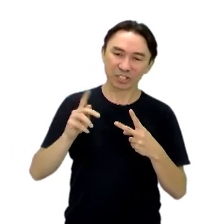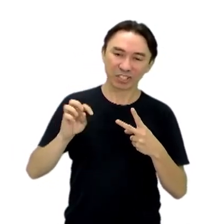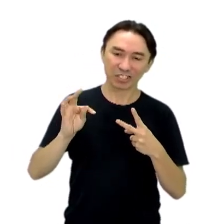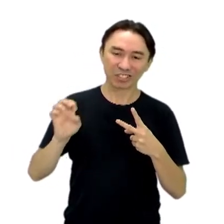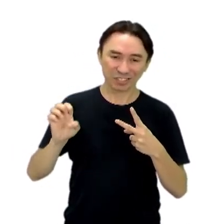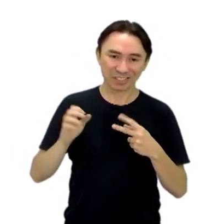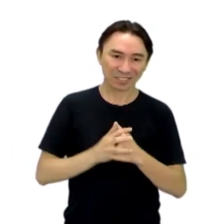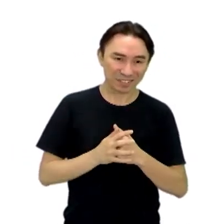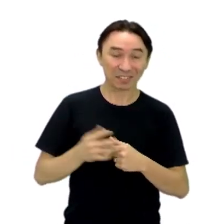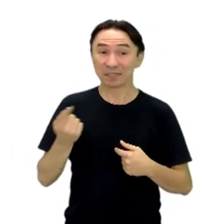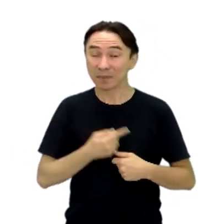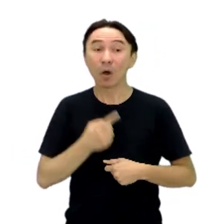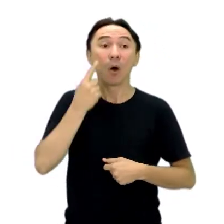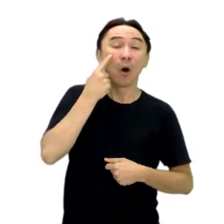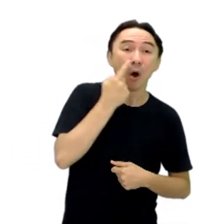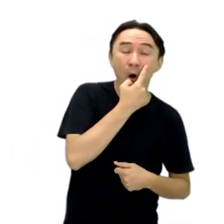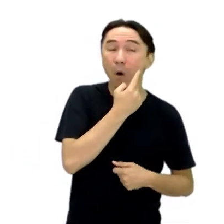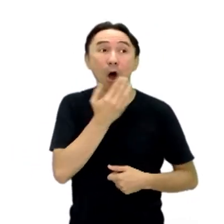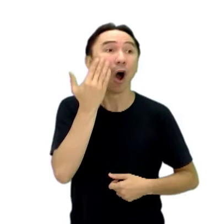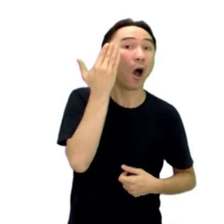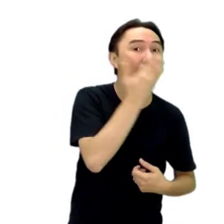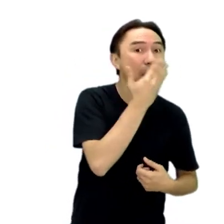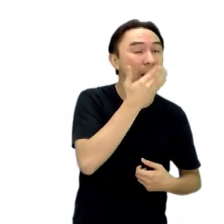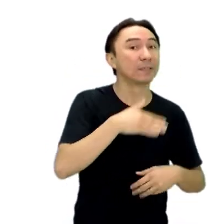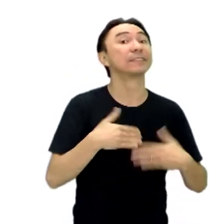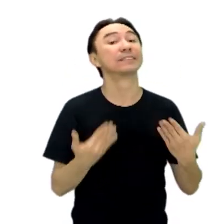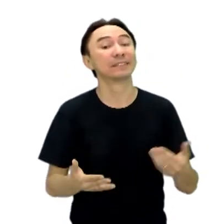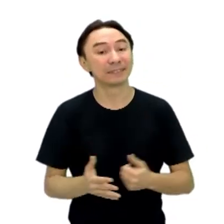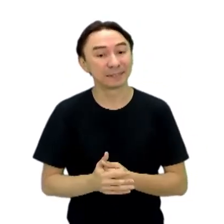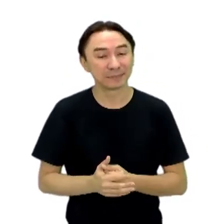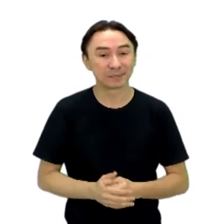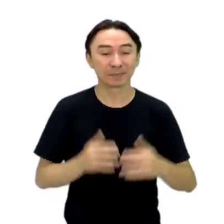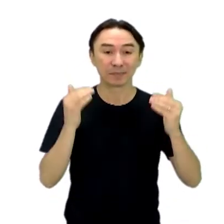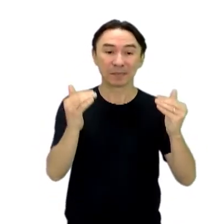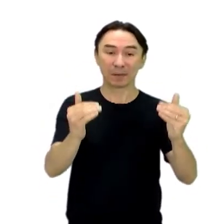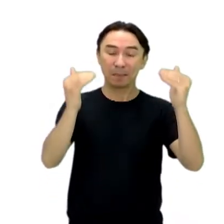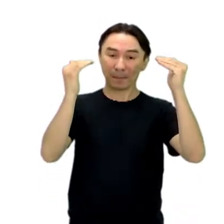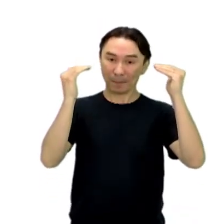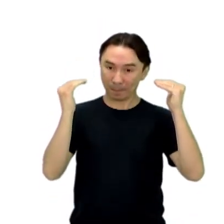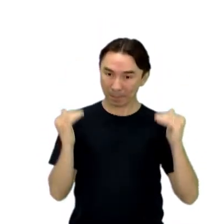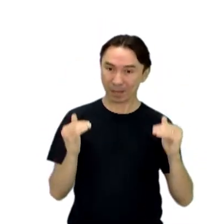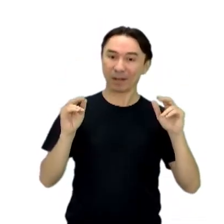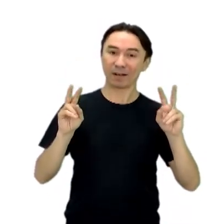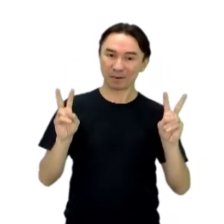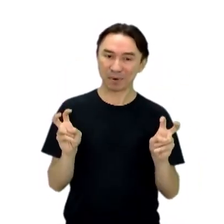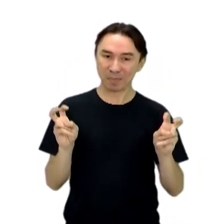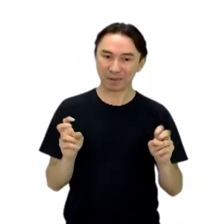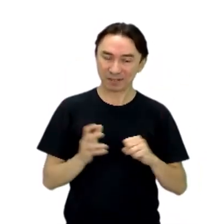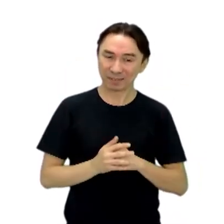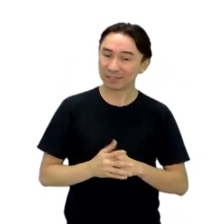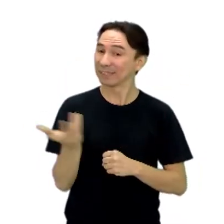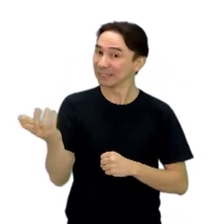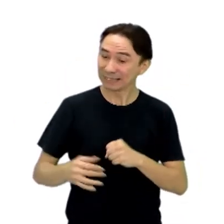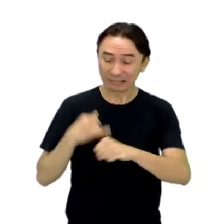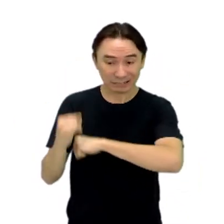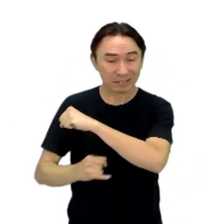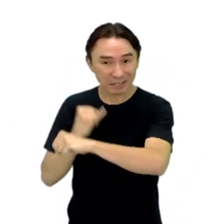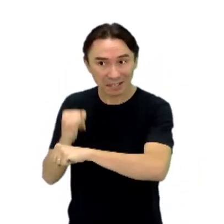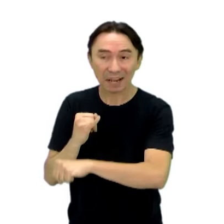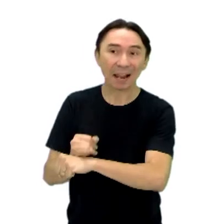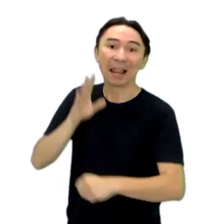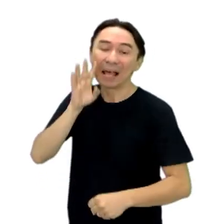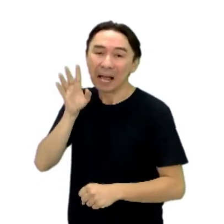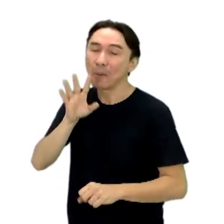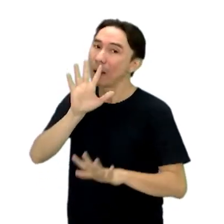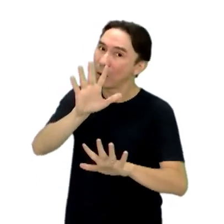os olhos não veem. Bom, e aqui ó, a gente tem um subtítulo. O mundo virtual é incrível, mas cuidado, tem gente te